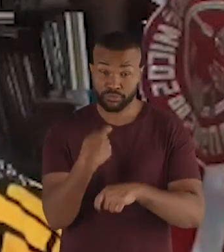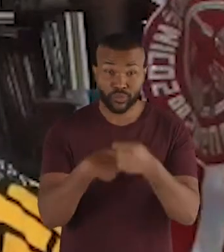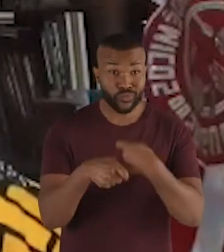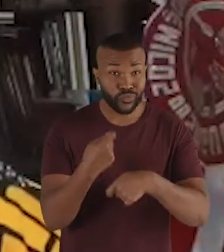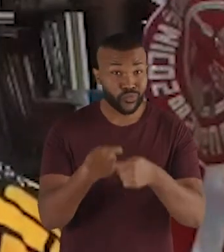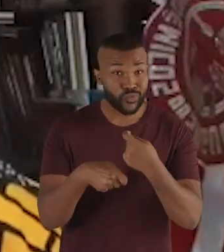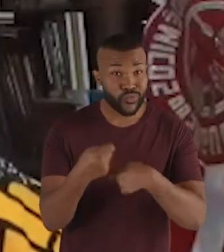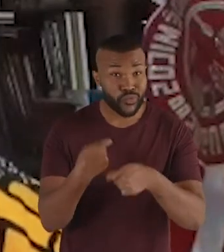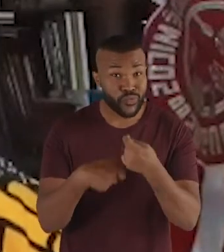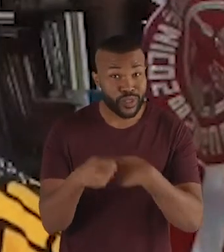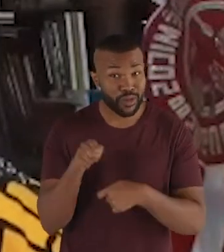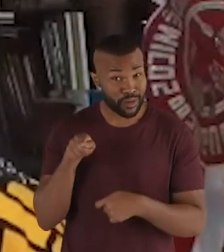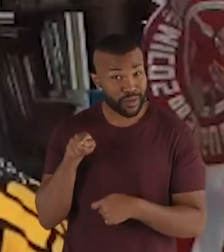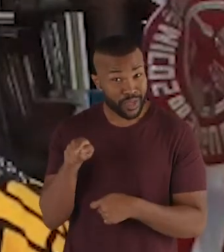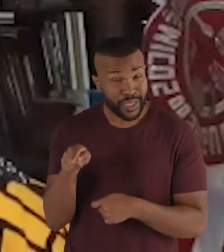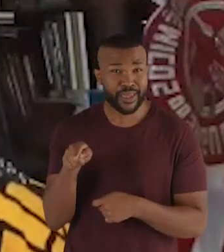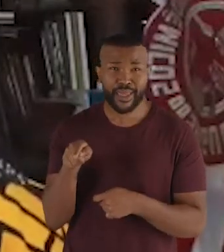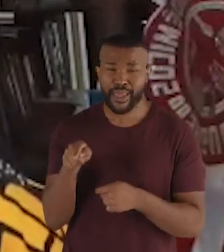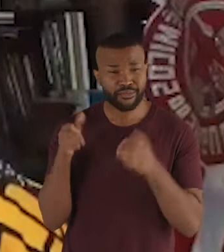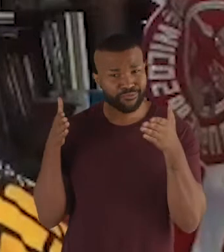em Economia, era